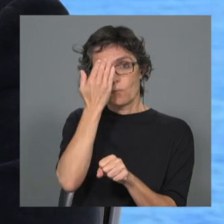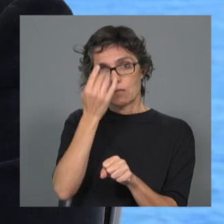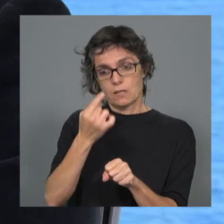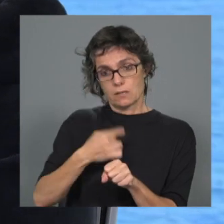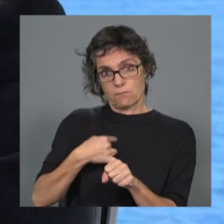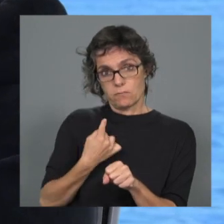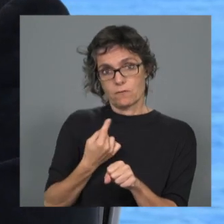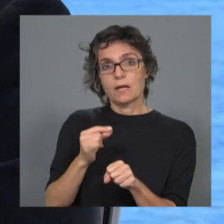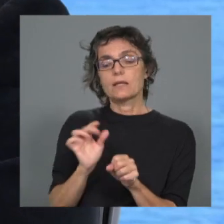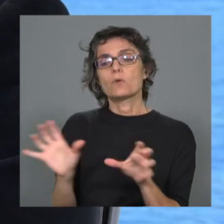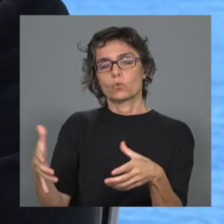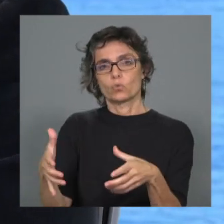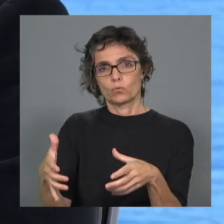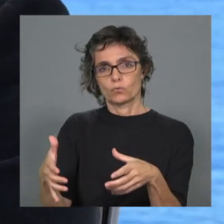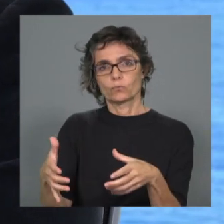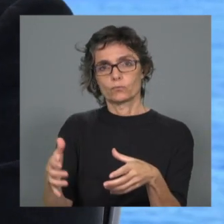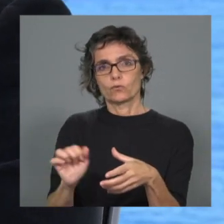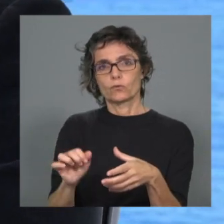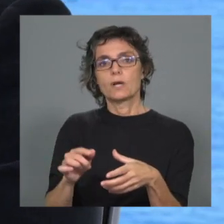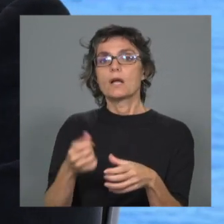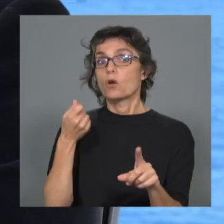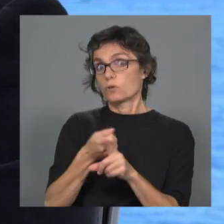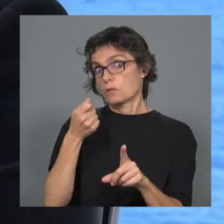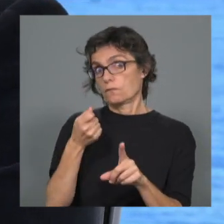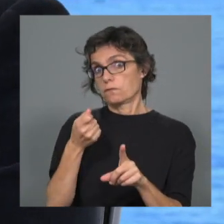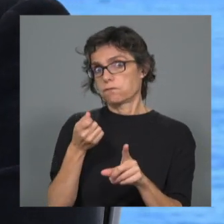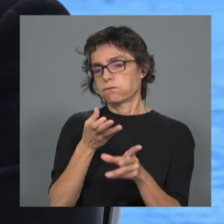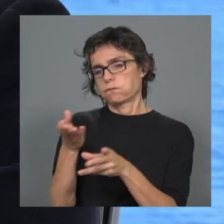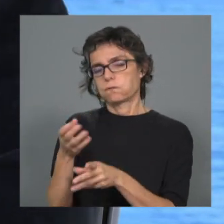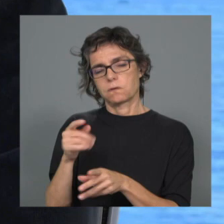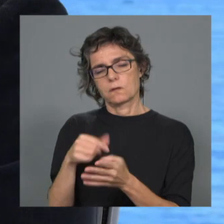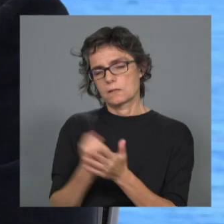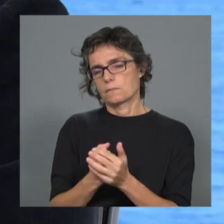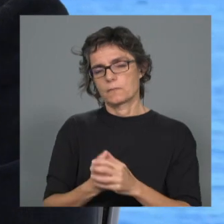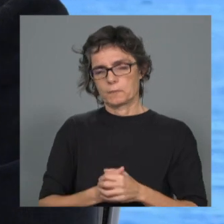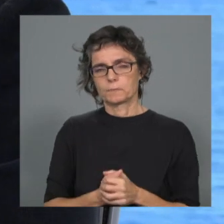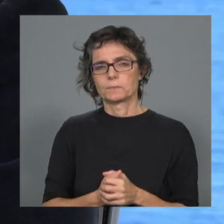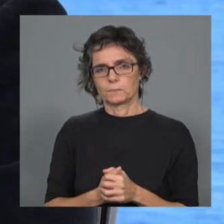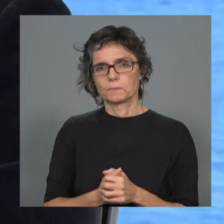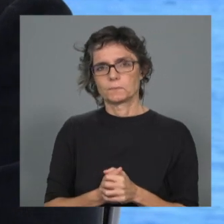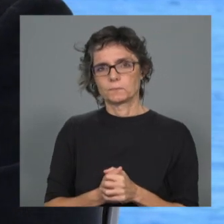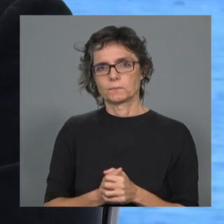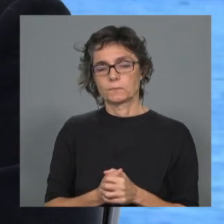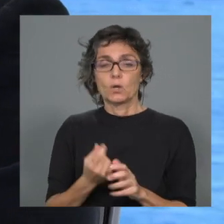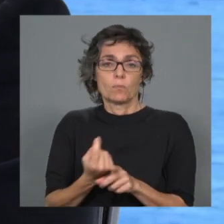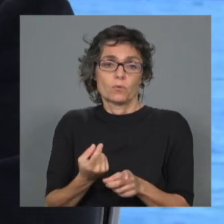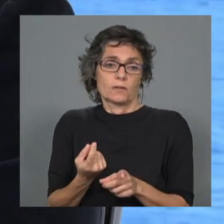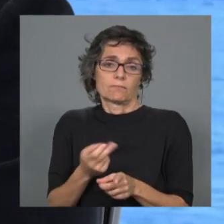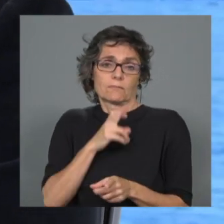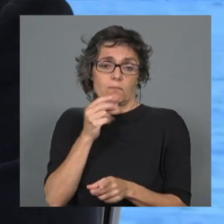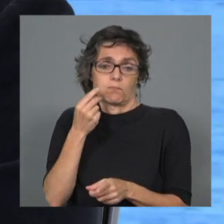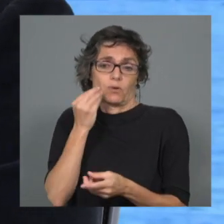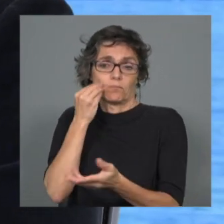pessoais e coletivas. E tem sempre este desafio do serviço, como falávamos há bocado no fim, porque no fim disso não pode haver outra resposta que não